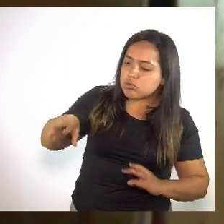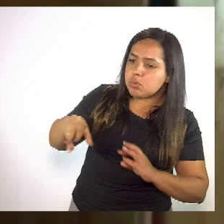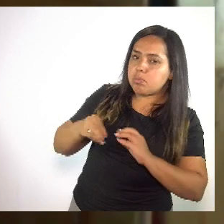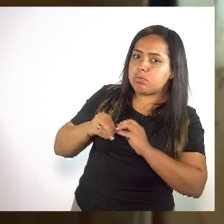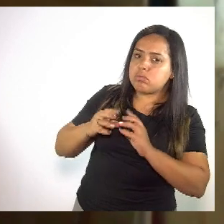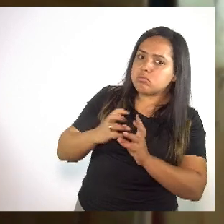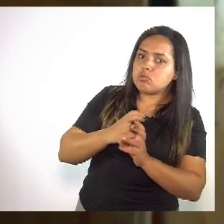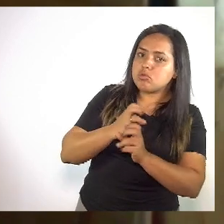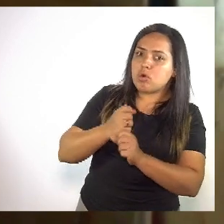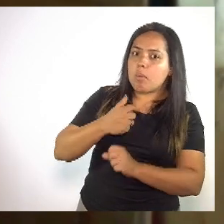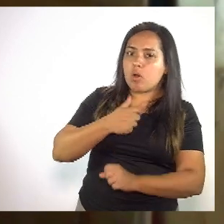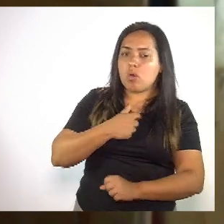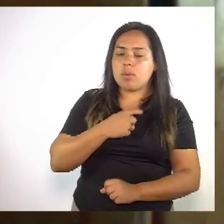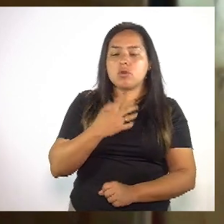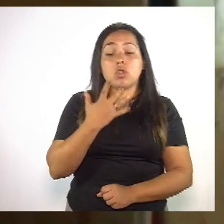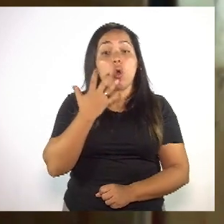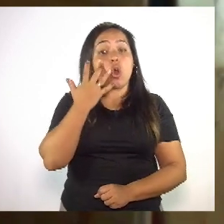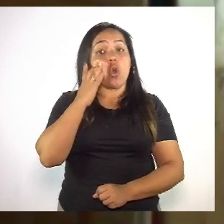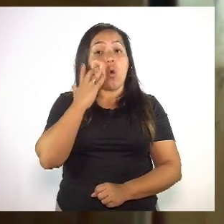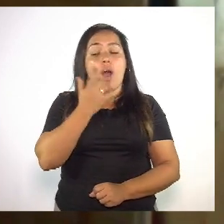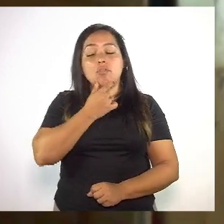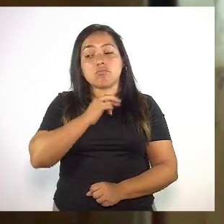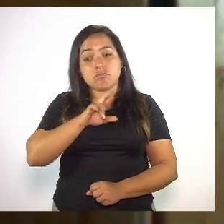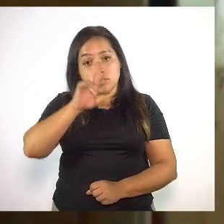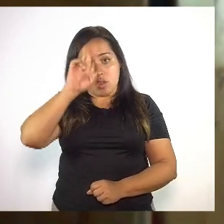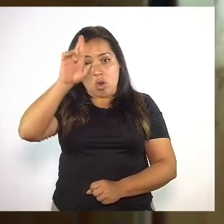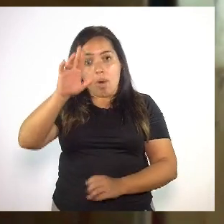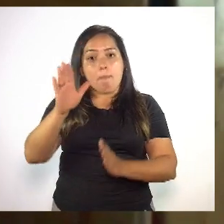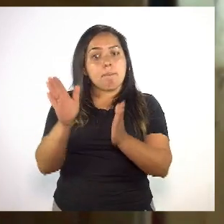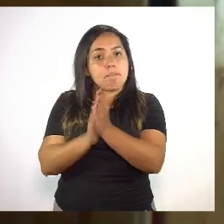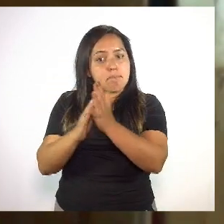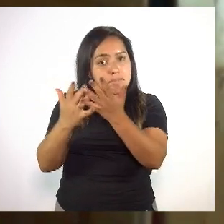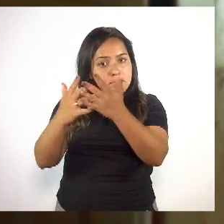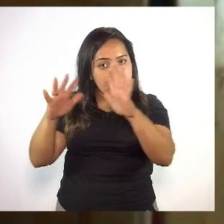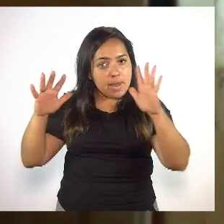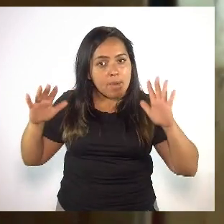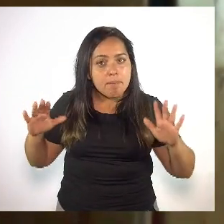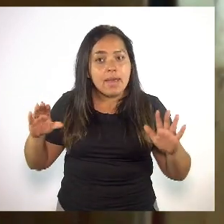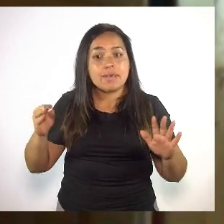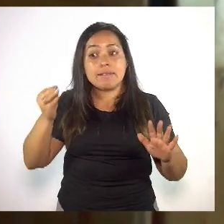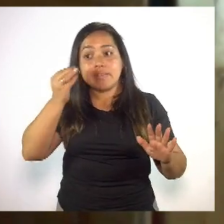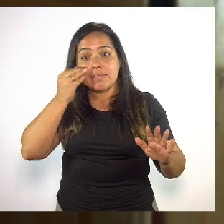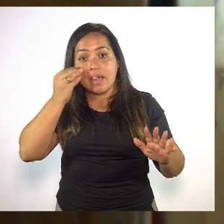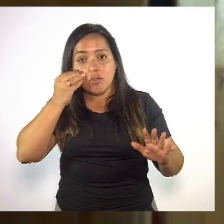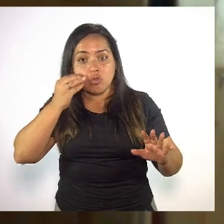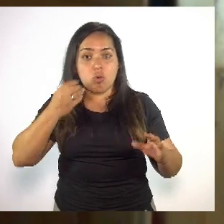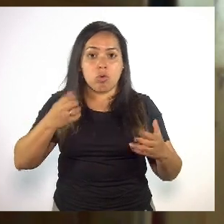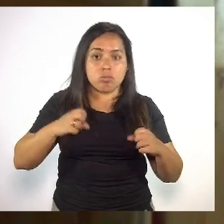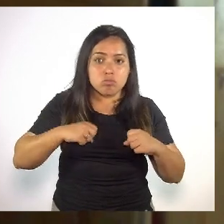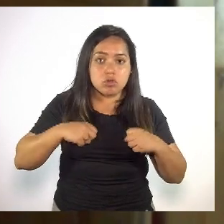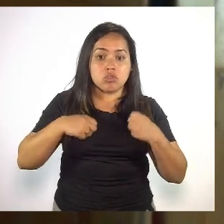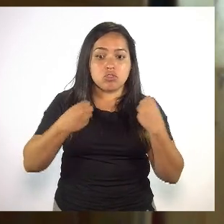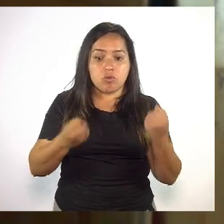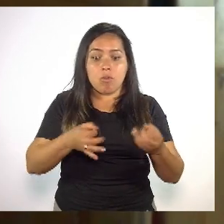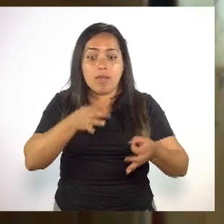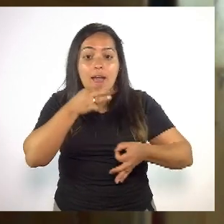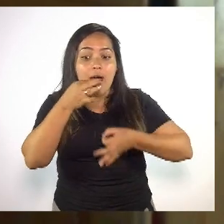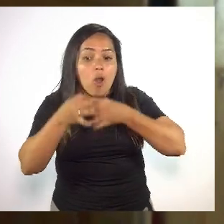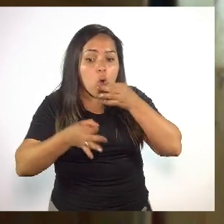acho que Vossa Senhoria fez um esforço louvável. As suas argumentações têm